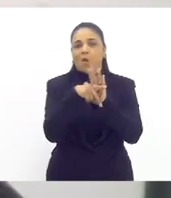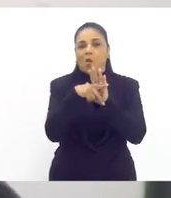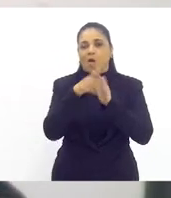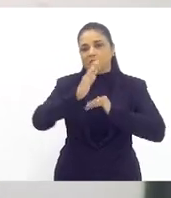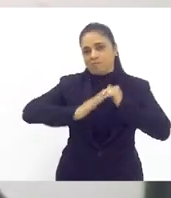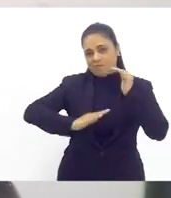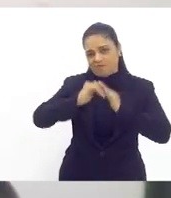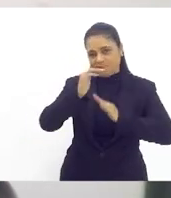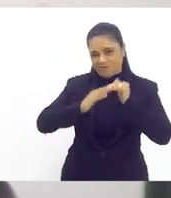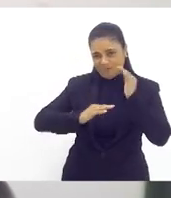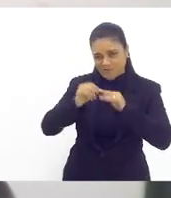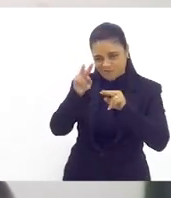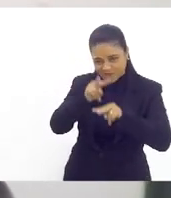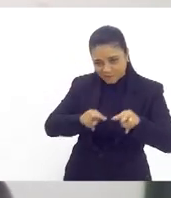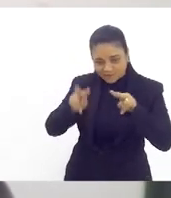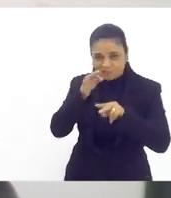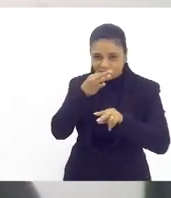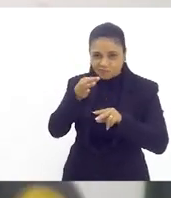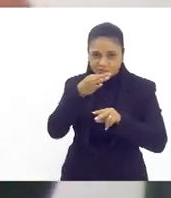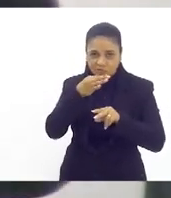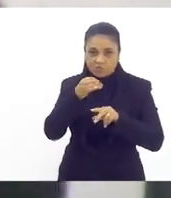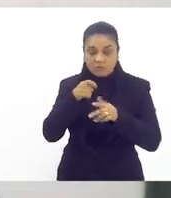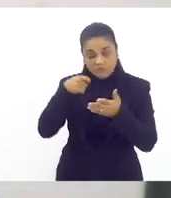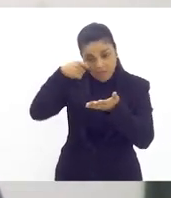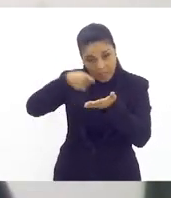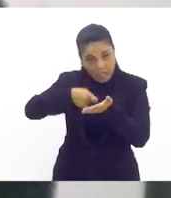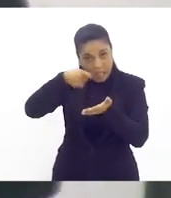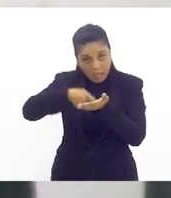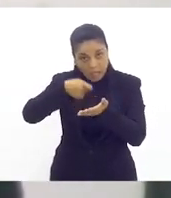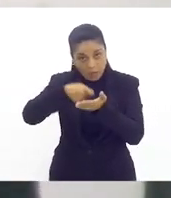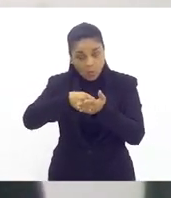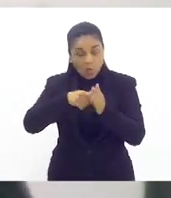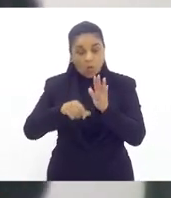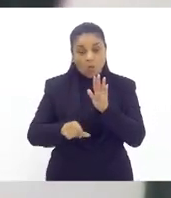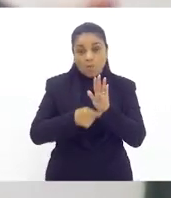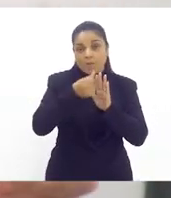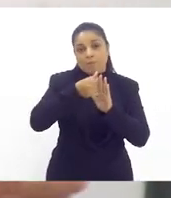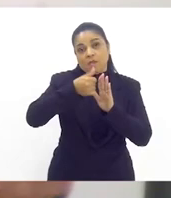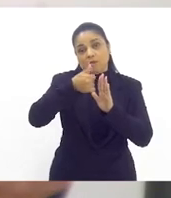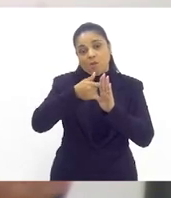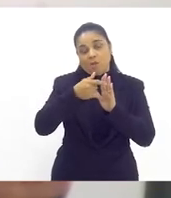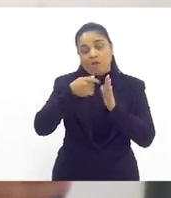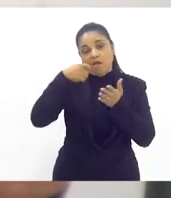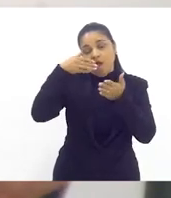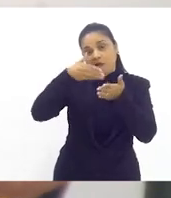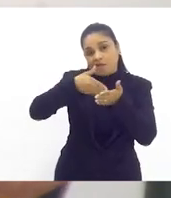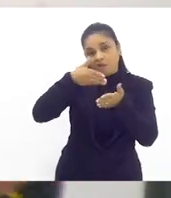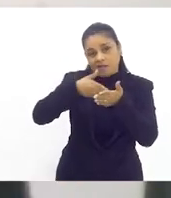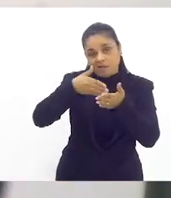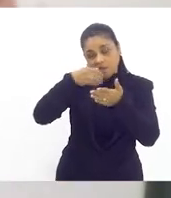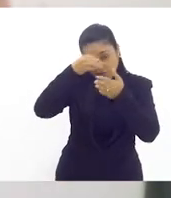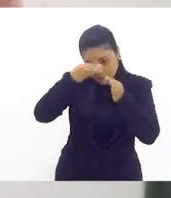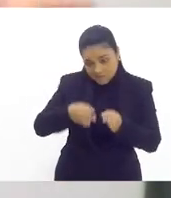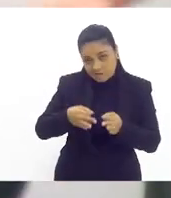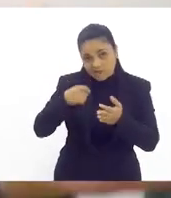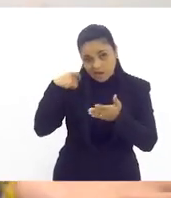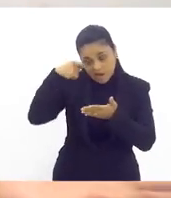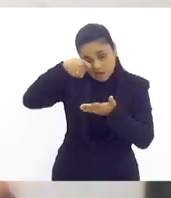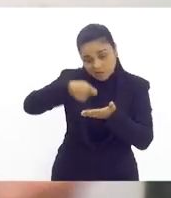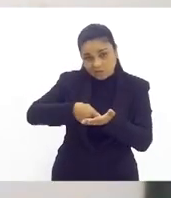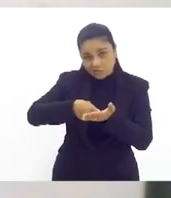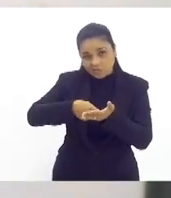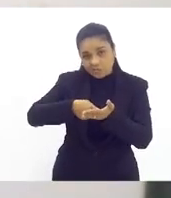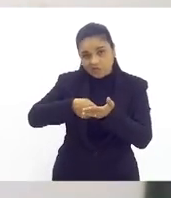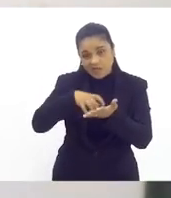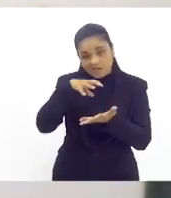tivesse tal grau de rigorosidade aquele princípio primeiro que era garantir a descentralização já bateria